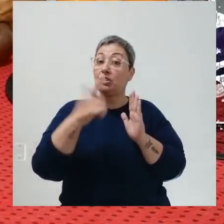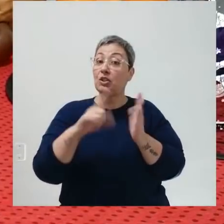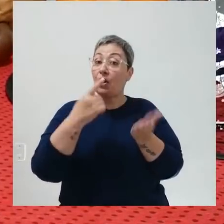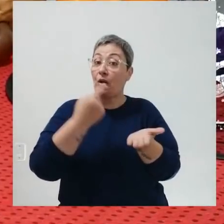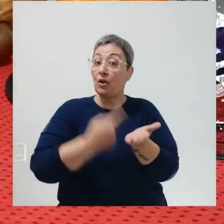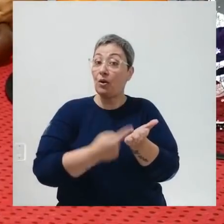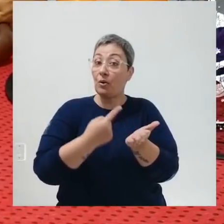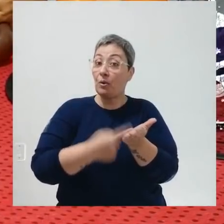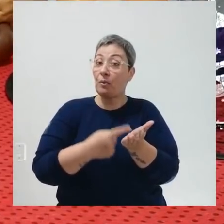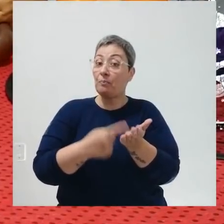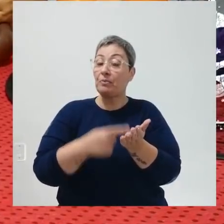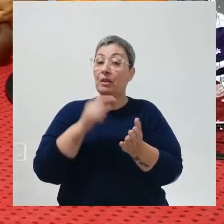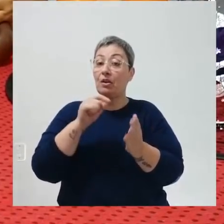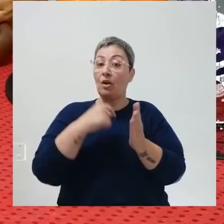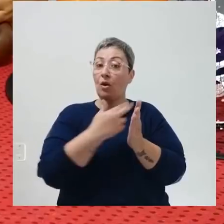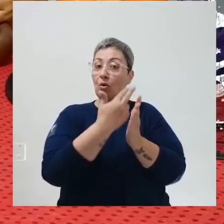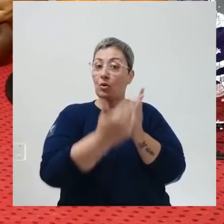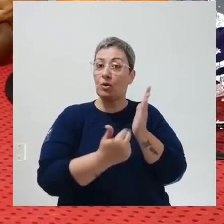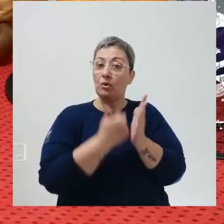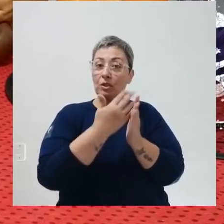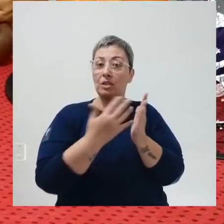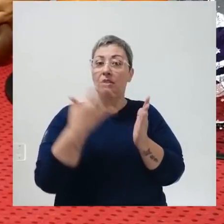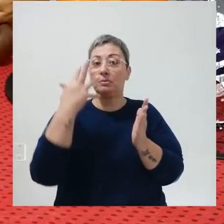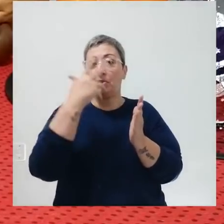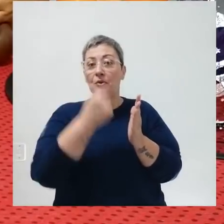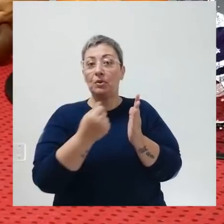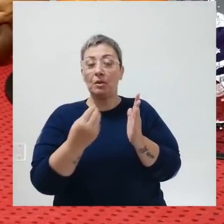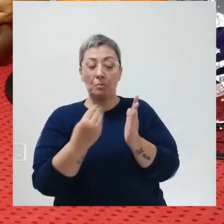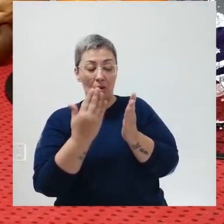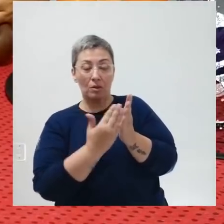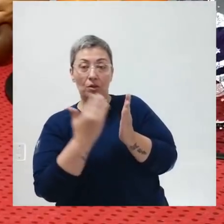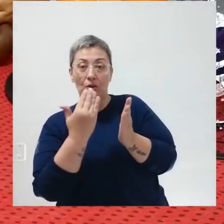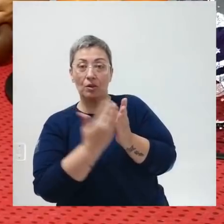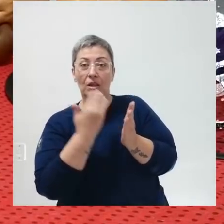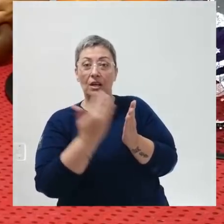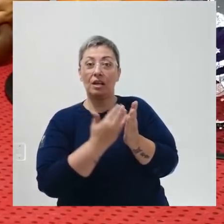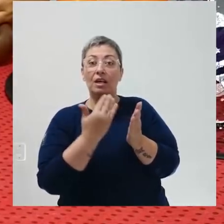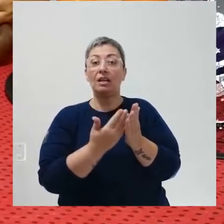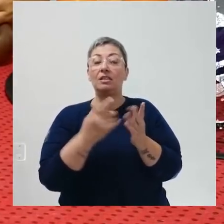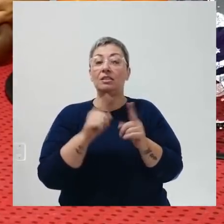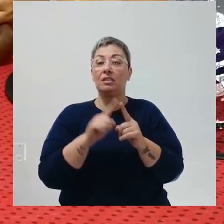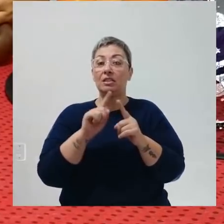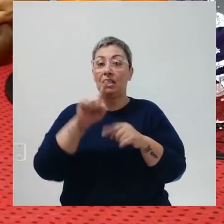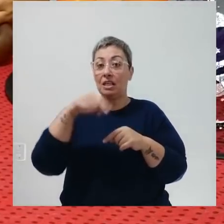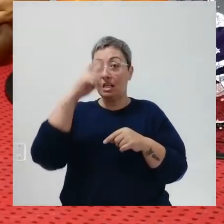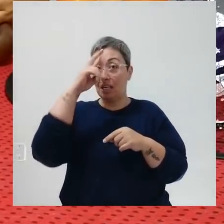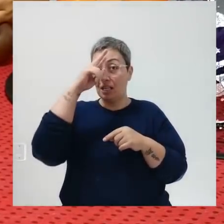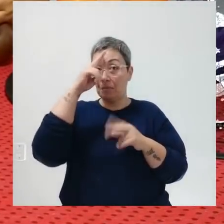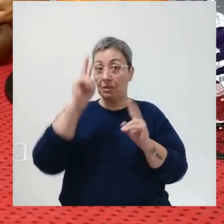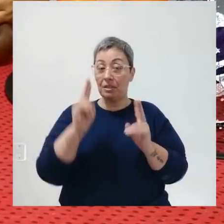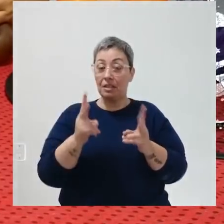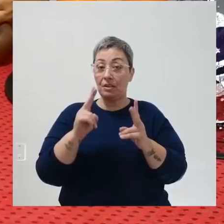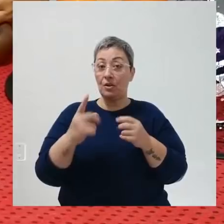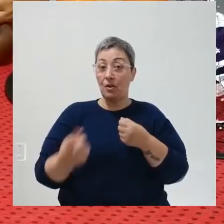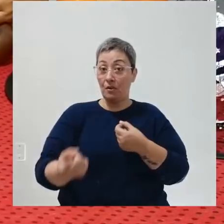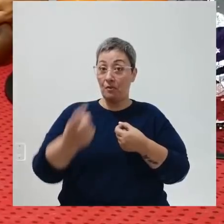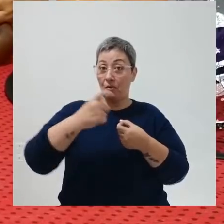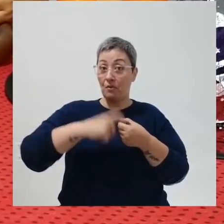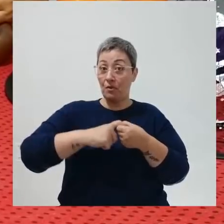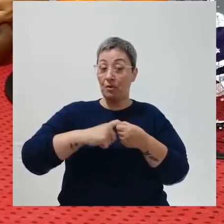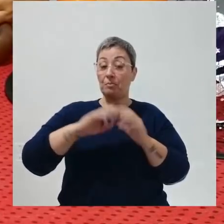nosso combinado. Faça aquele lindo desenho, coloque lá no seu caderninho. Lembre-se sempre, quando